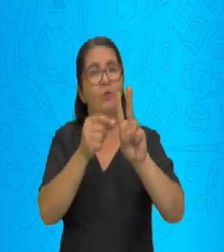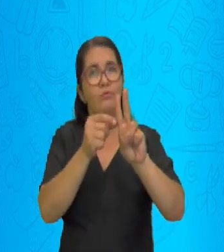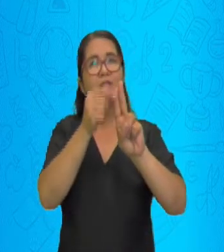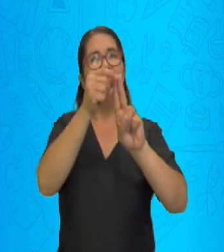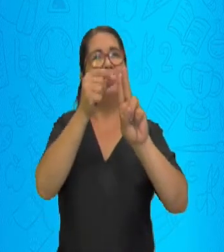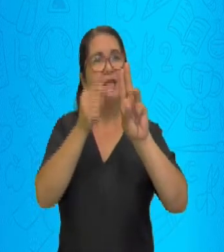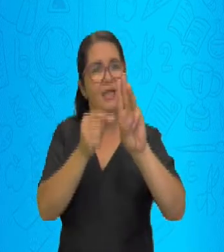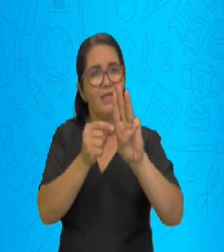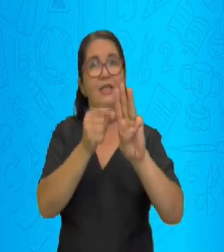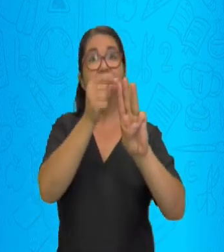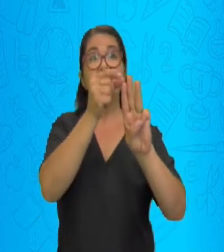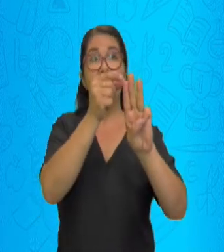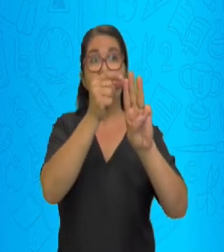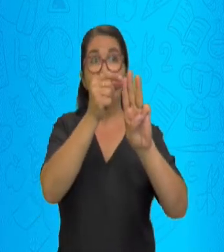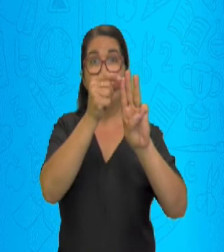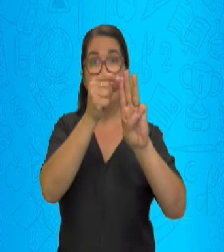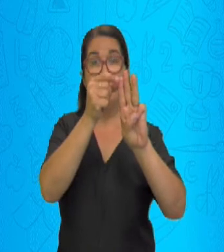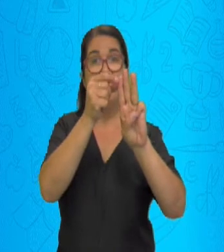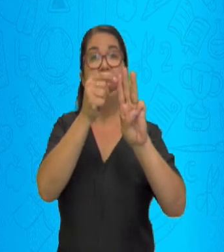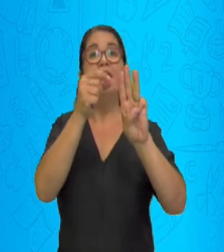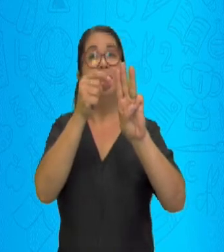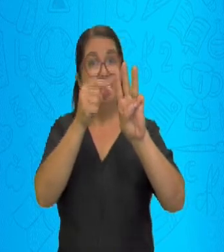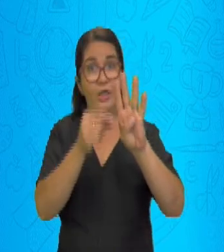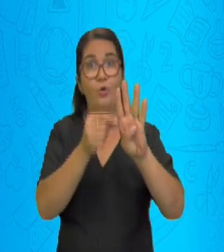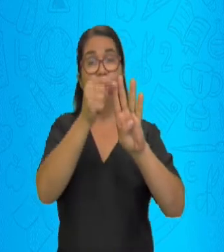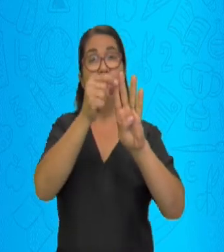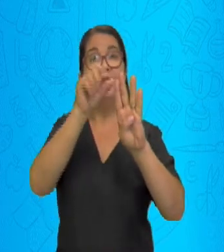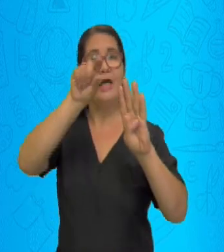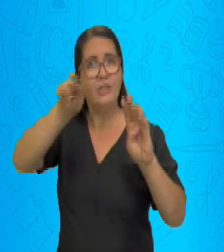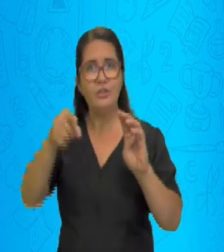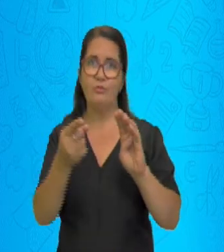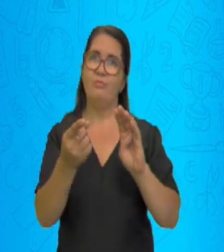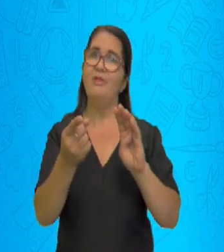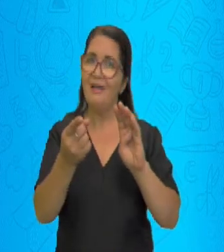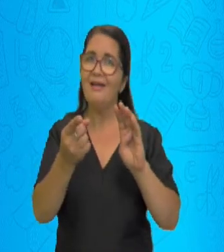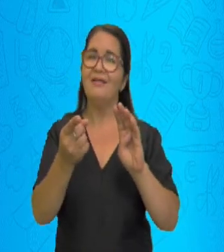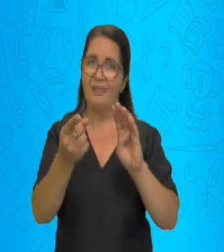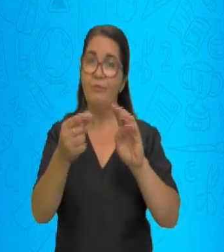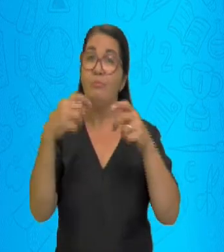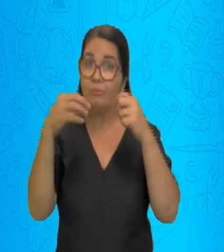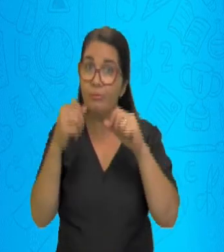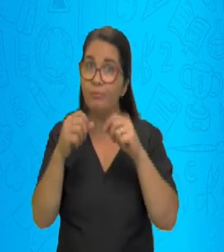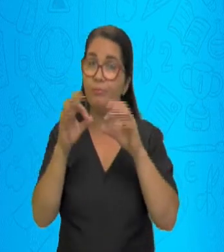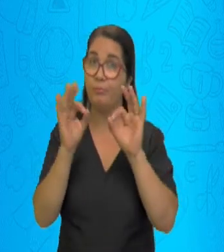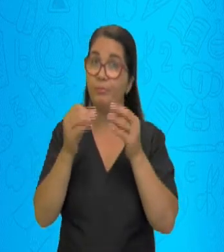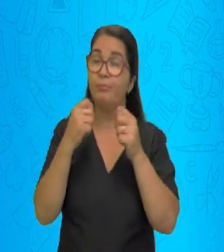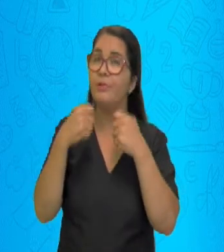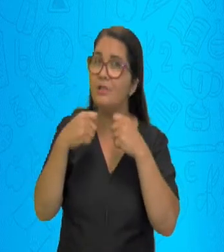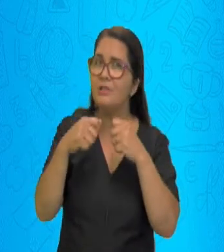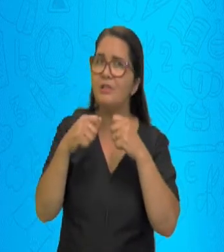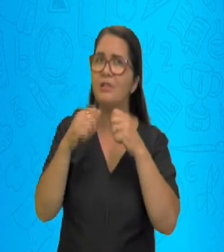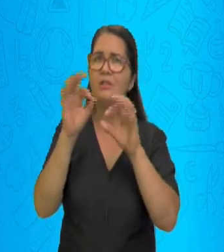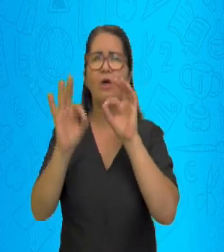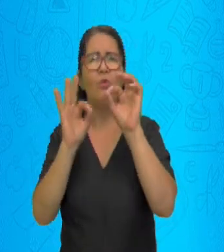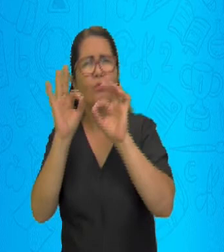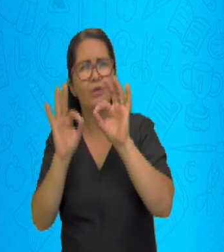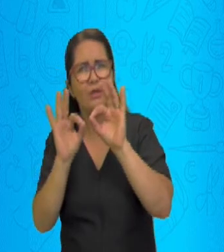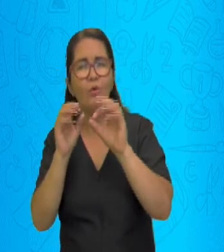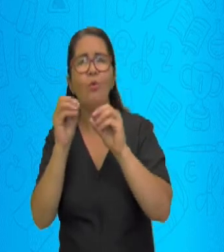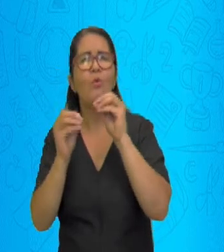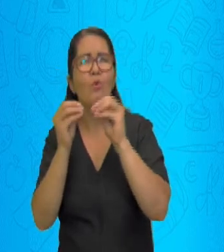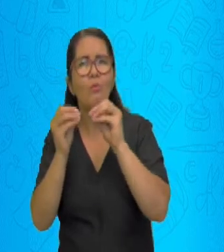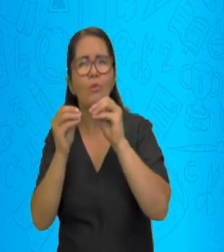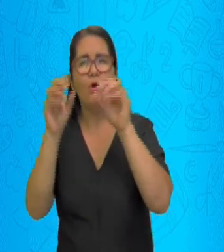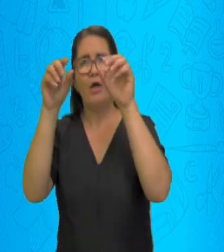muito importante que nós tenhamos bem fixo na cabeça a questão das ordens. Então lá, eu fiz a armação dentro do